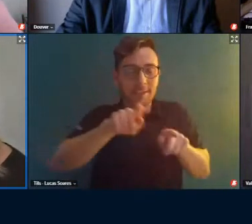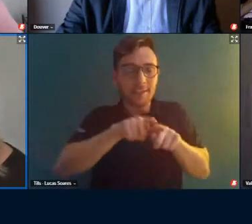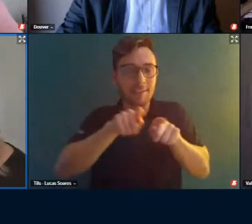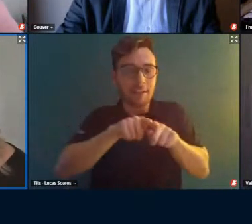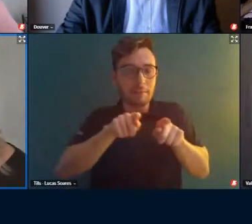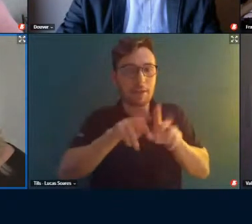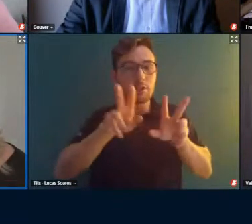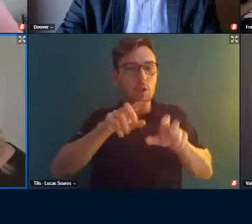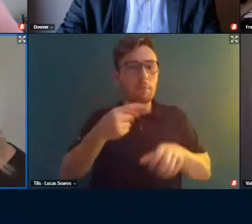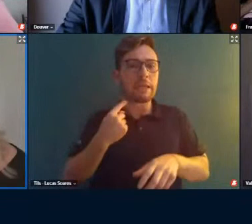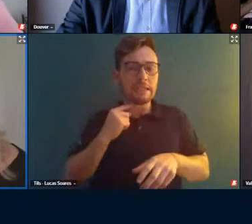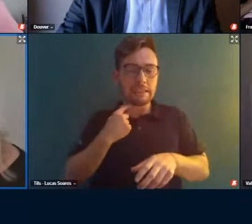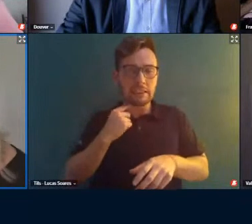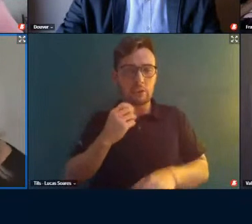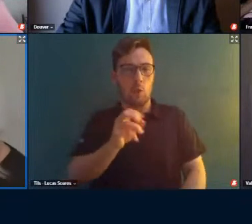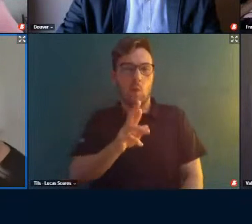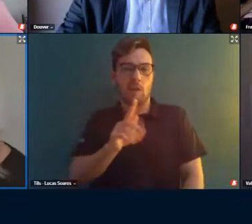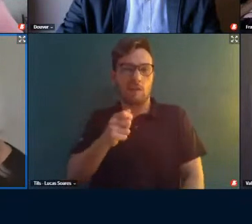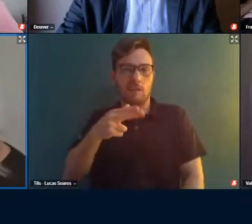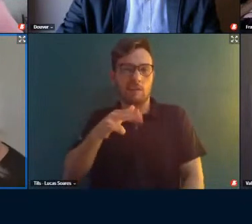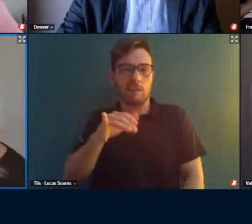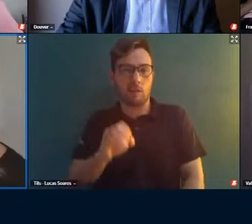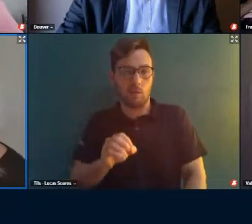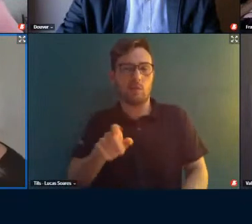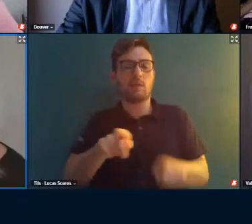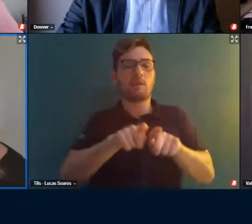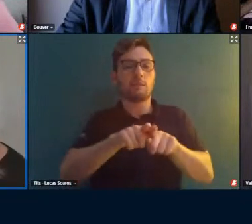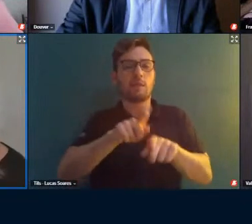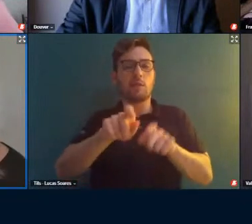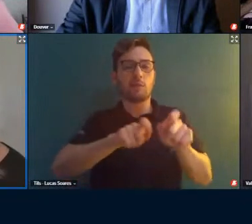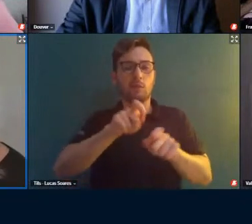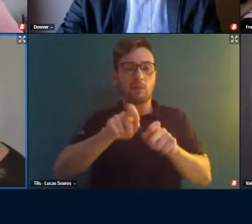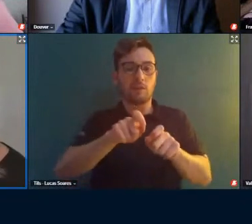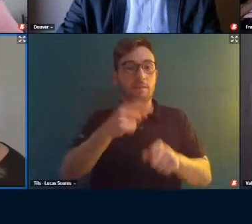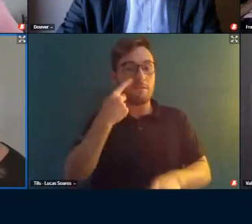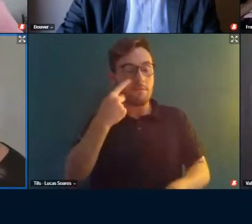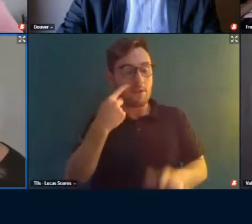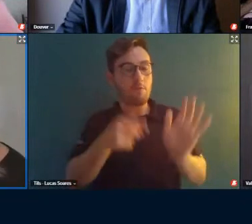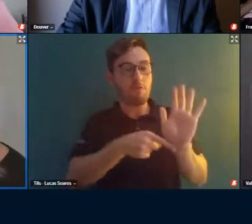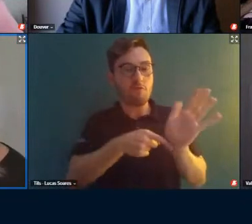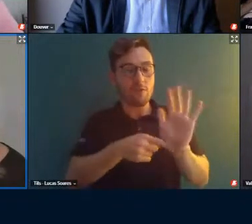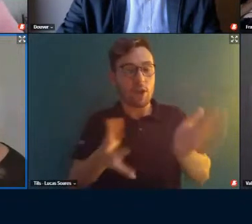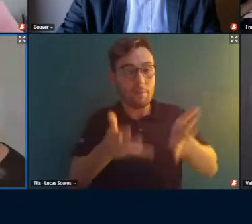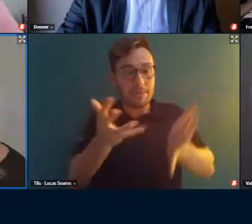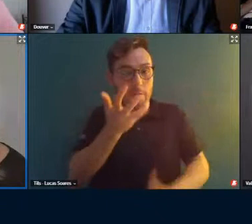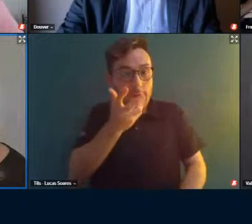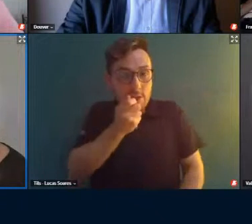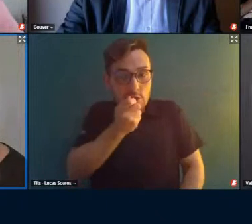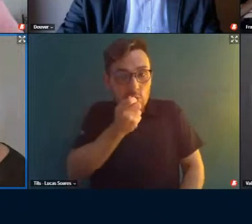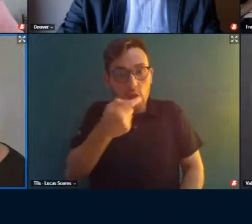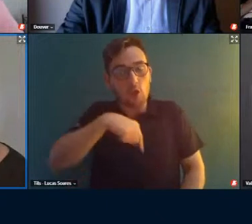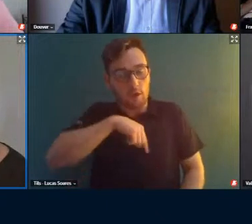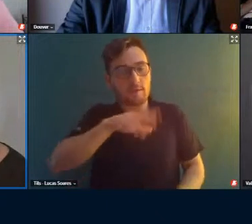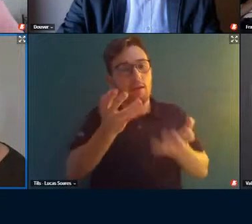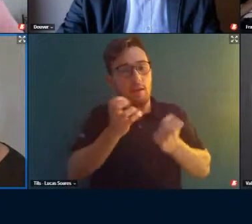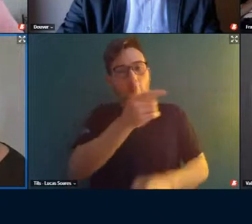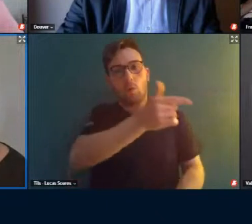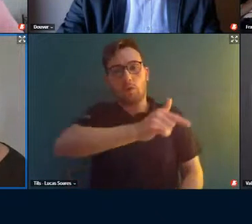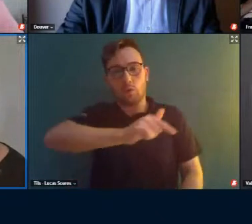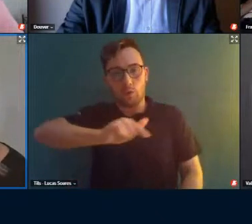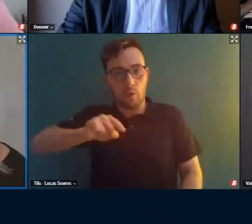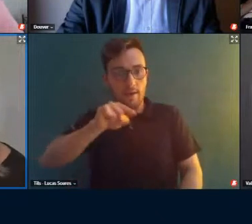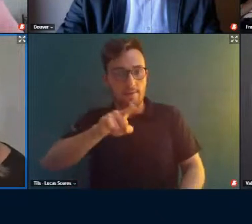resíduos, e elas adoraram um vídeo de animação infantil. Então, nós pretendemos continuar com